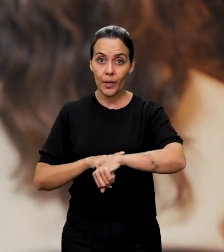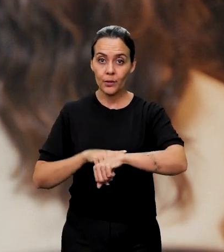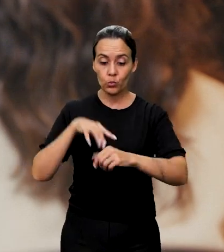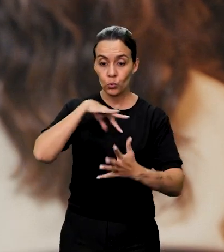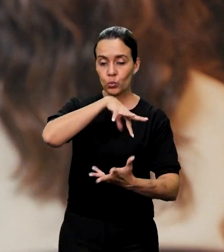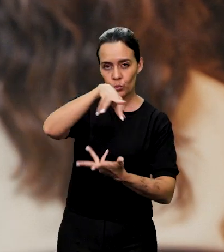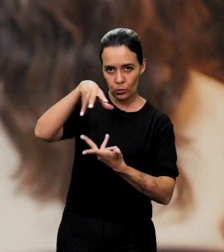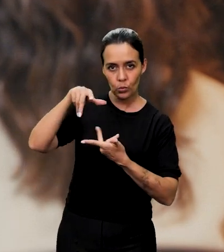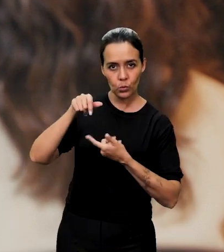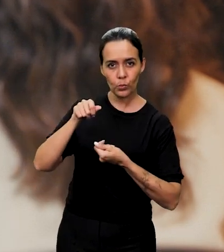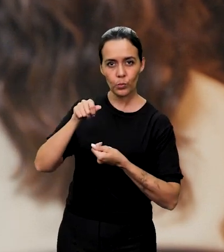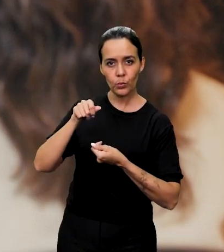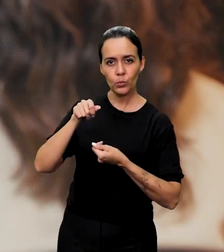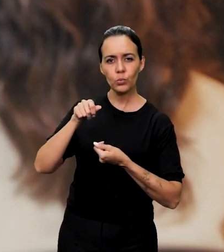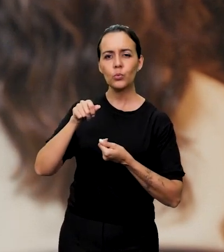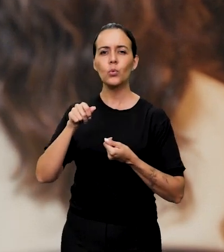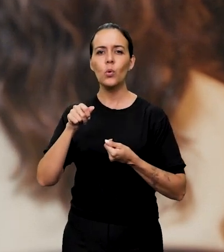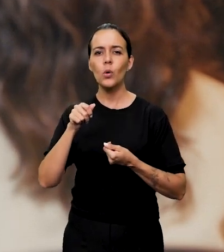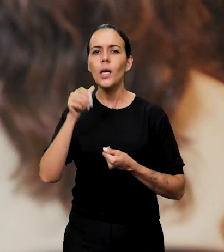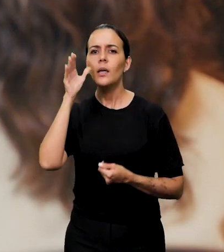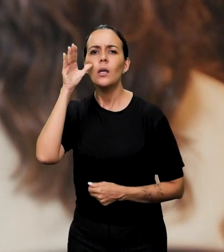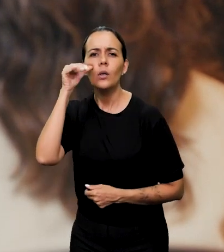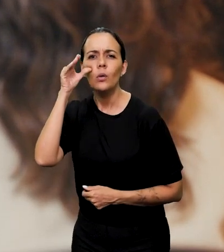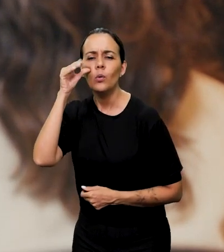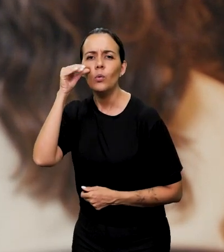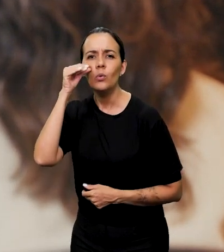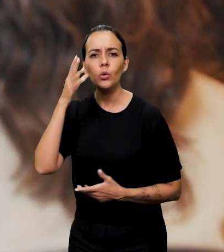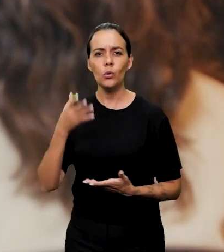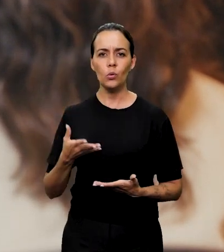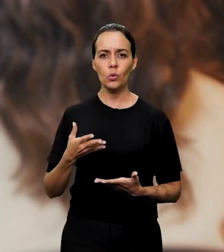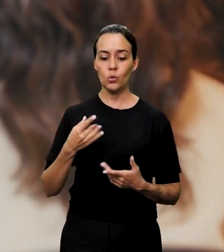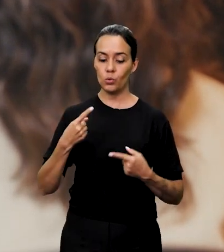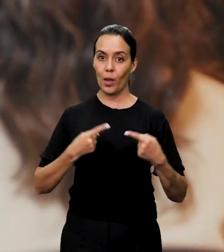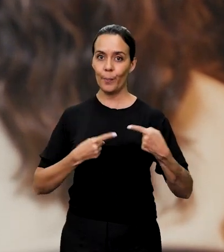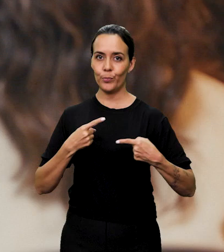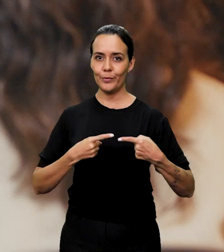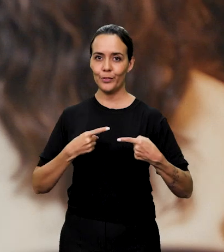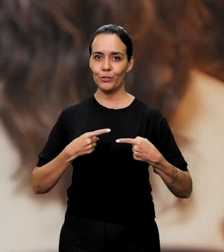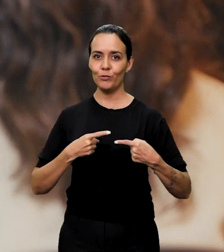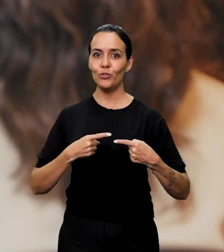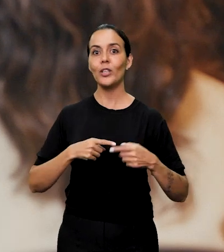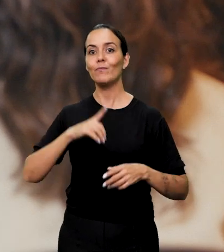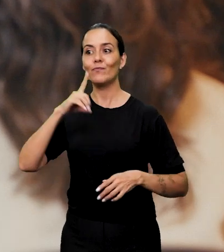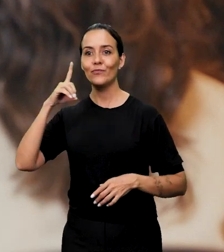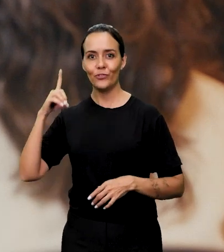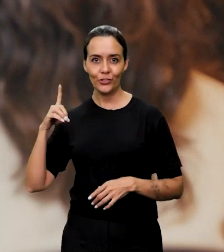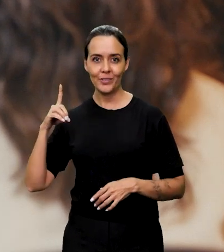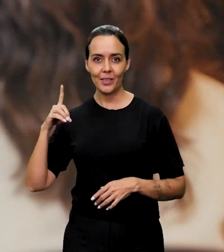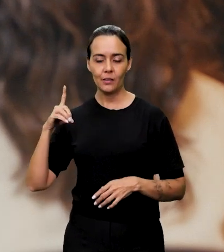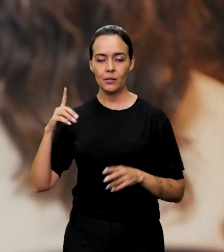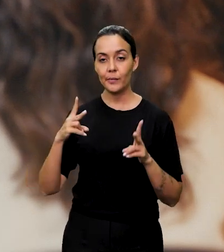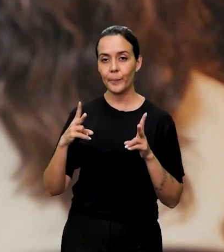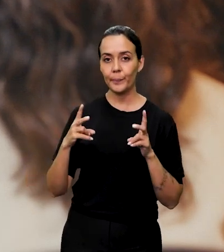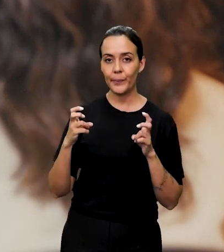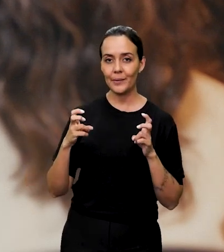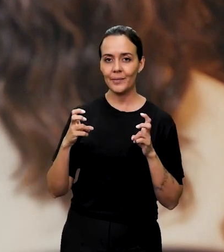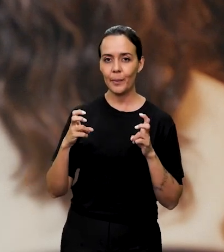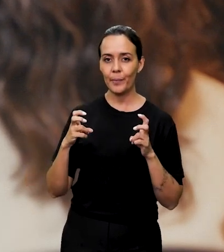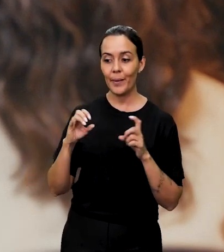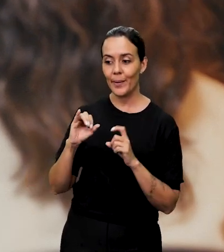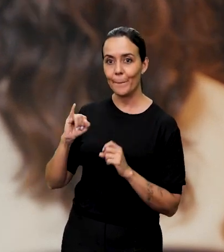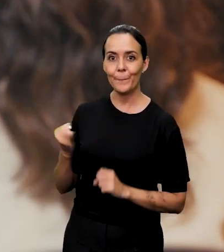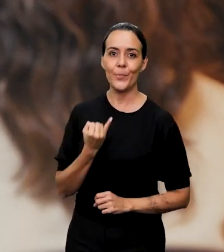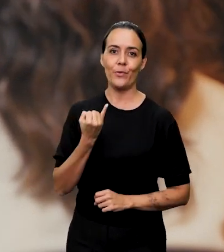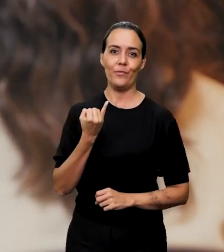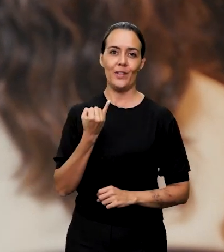difícil mundial, é muito curioso que, né, o espectro político da extrema-direita perceba isso e se promova em torno